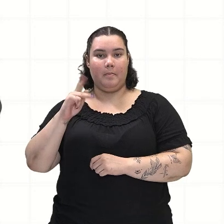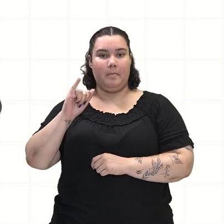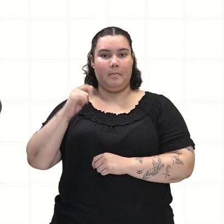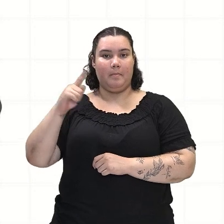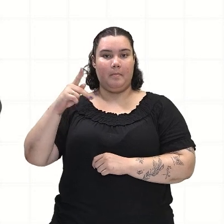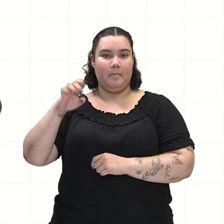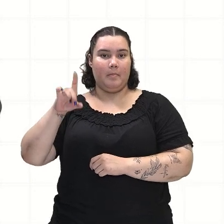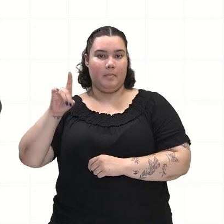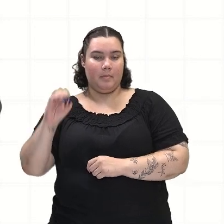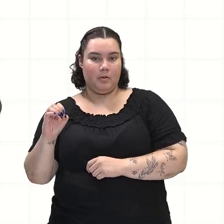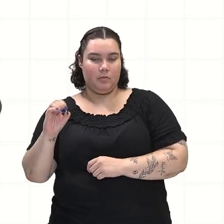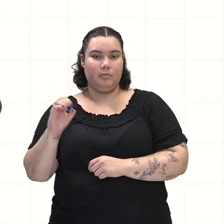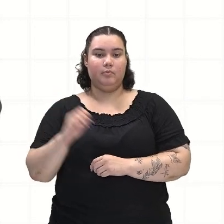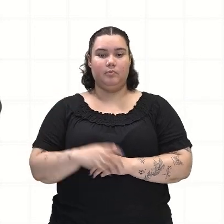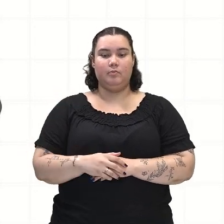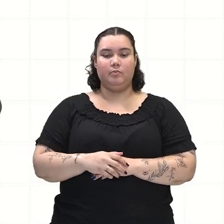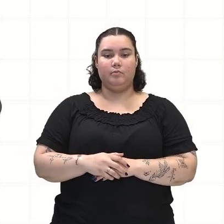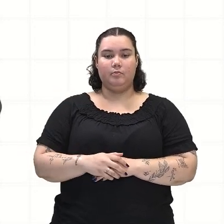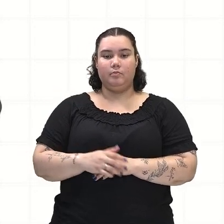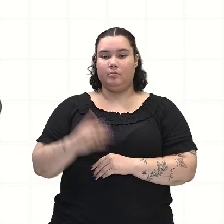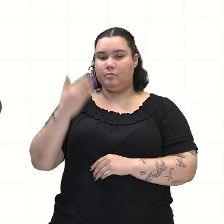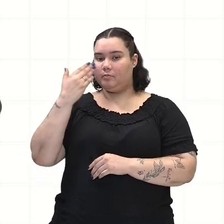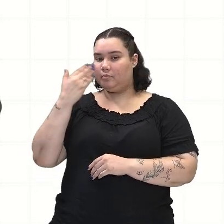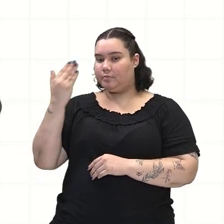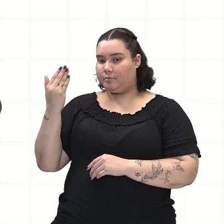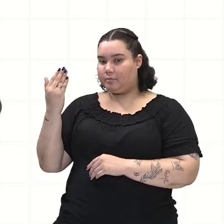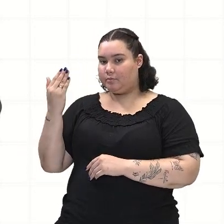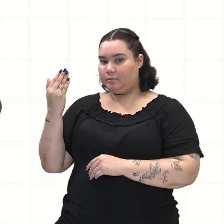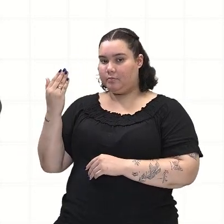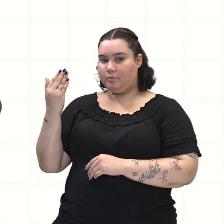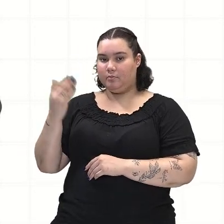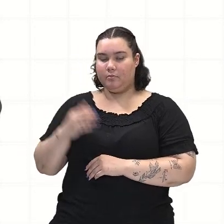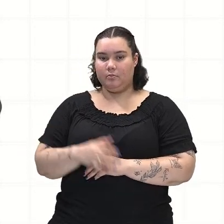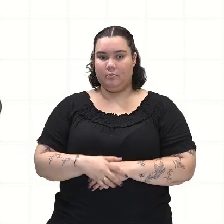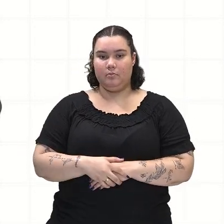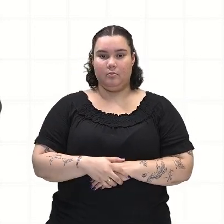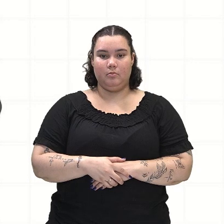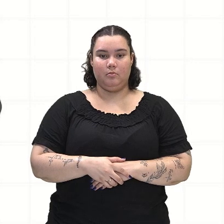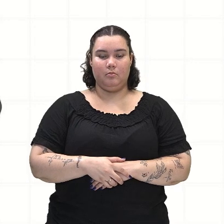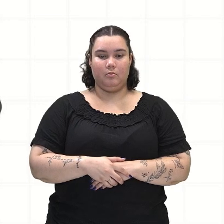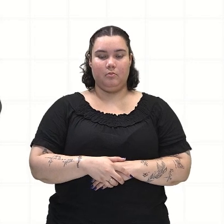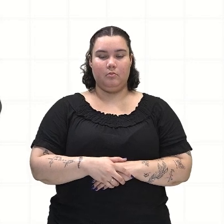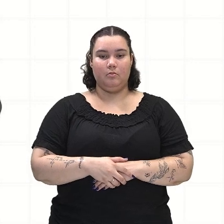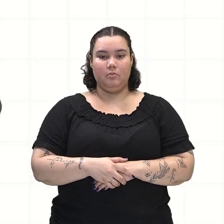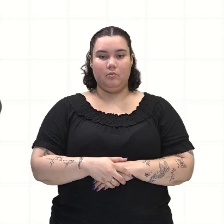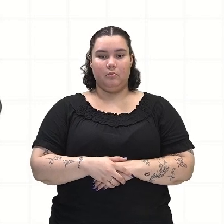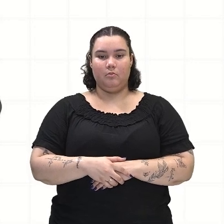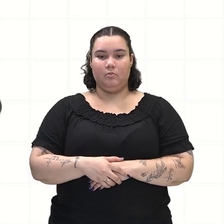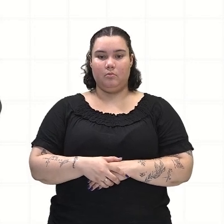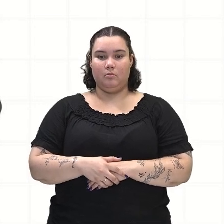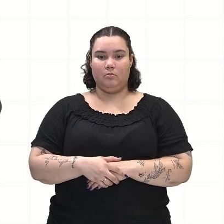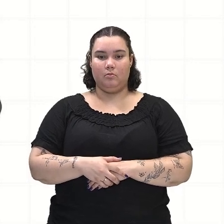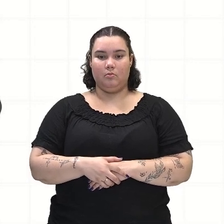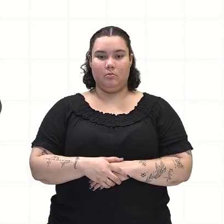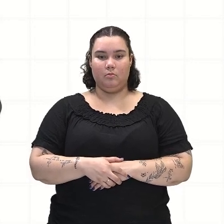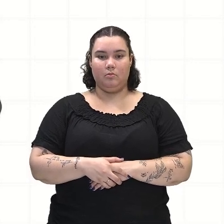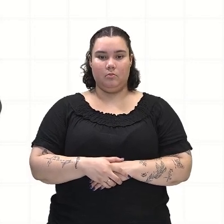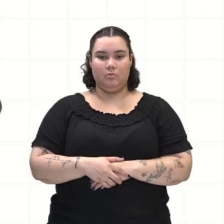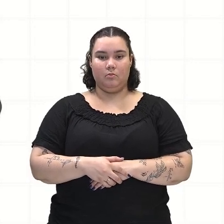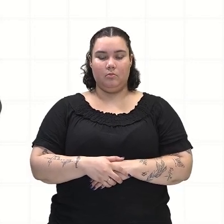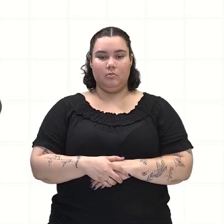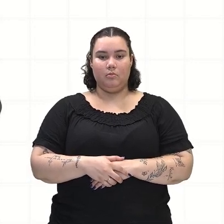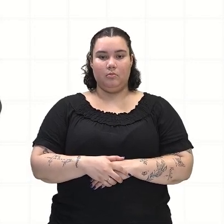Então, nosso prédio vai ser mais ou menos assim. Eu sou péssimo em desenho, né? Não consigo nem